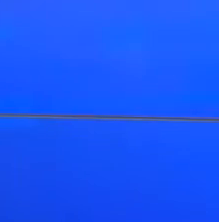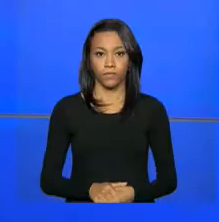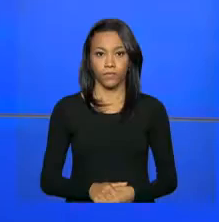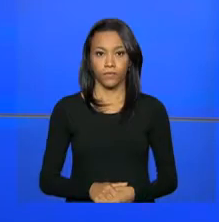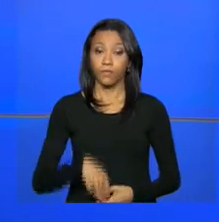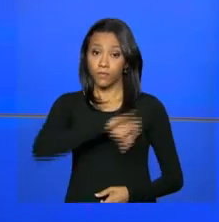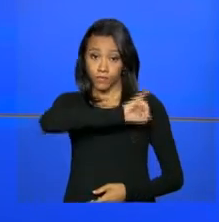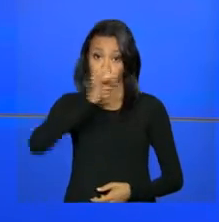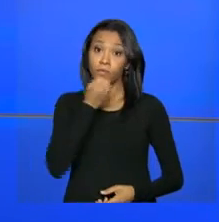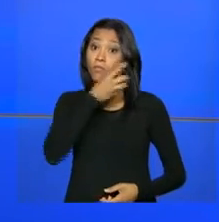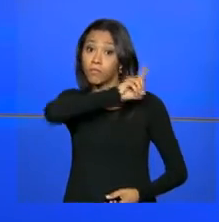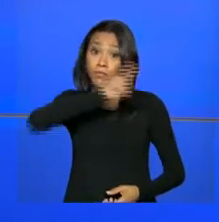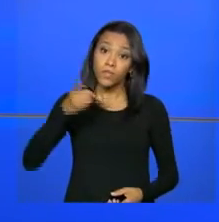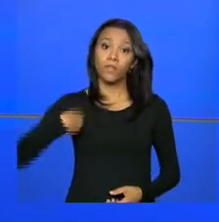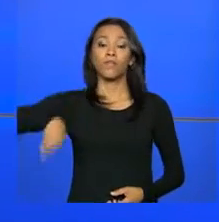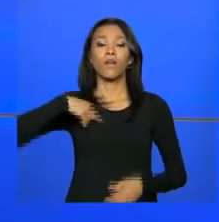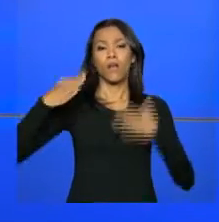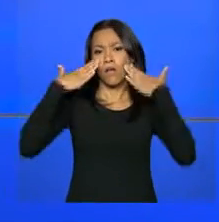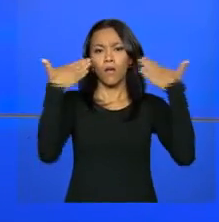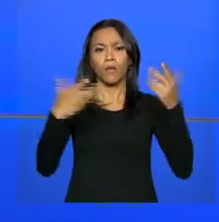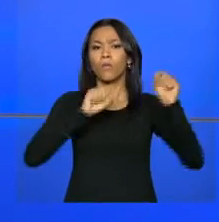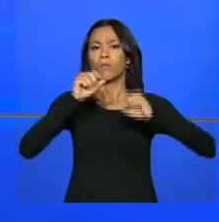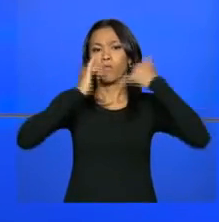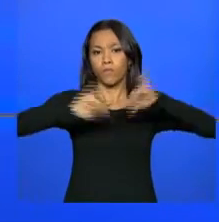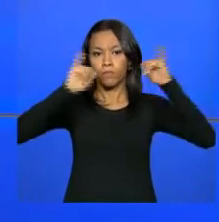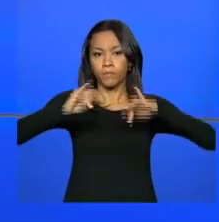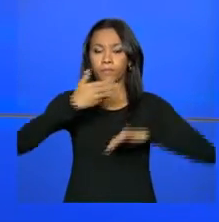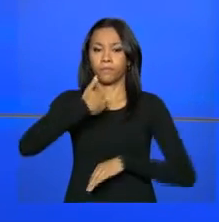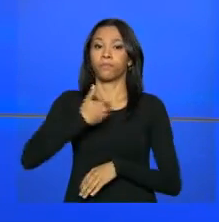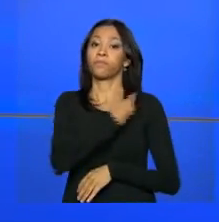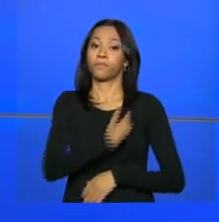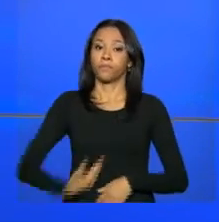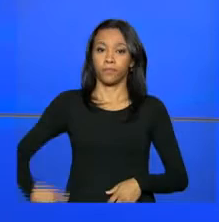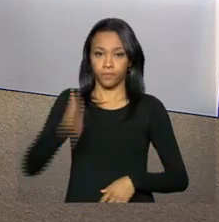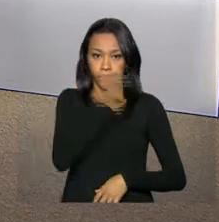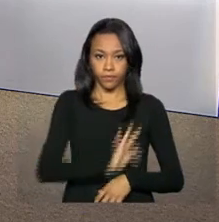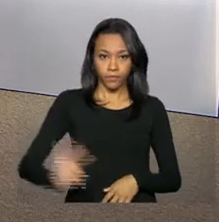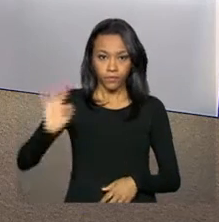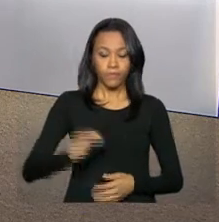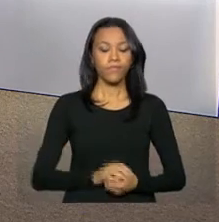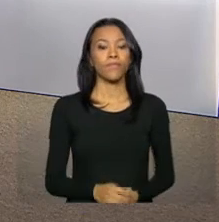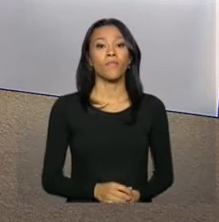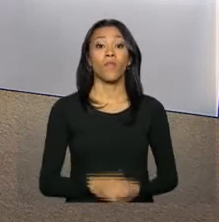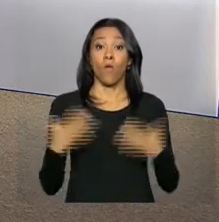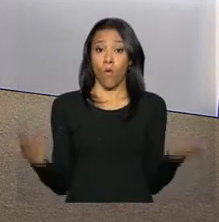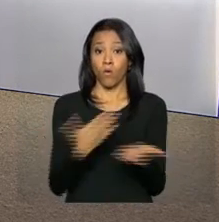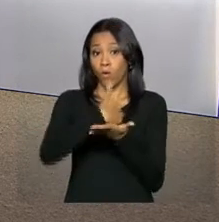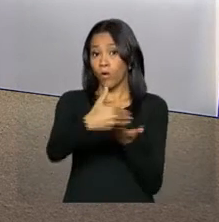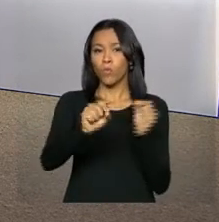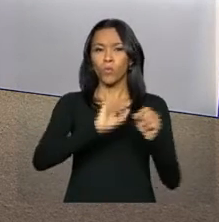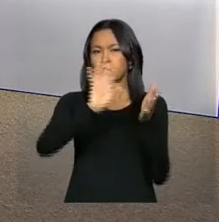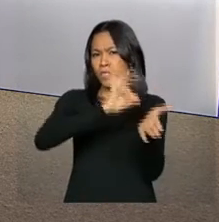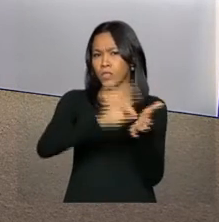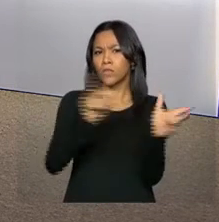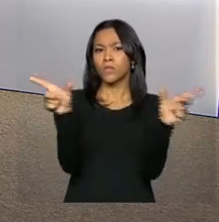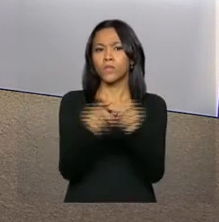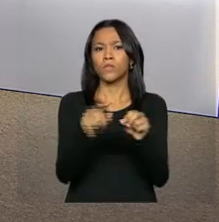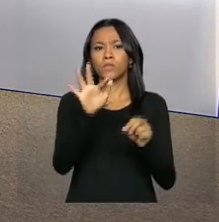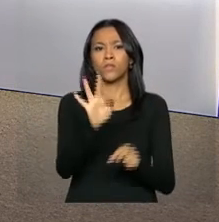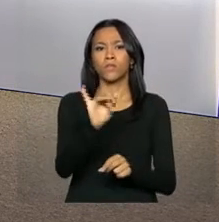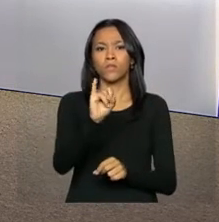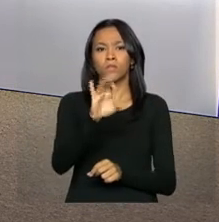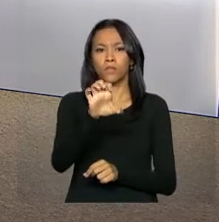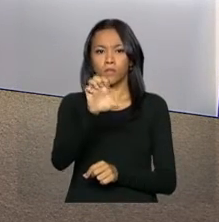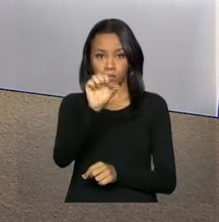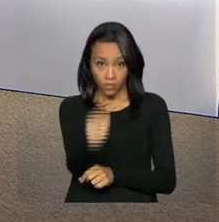olá bom dia estamos no ar com as notícias do governo federal começam hoje as inscrições para o fies o fundo de financiamento